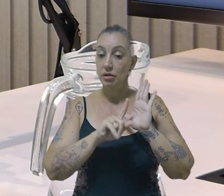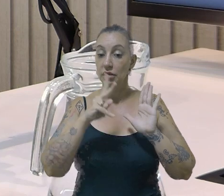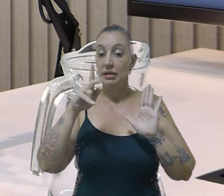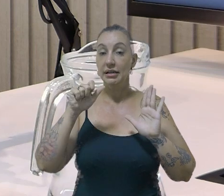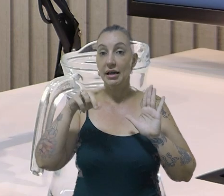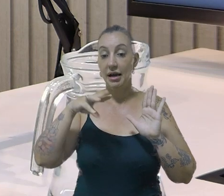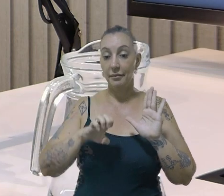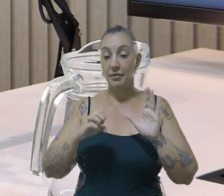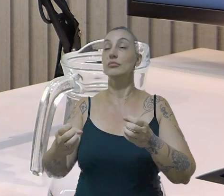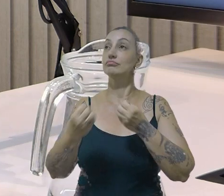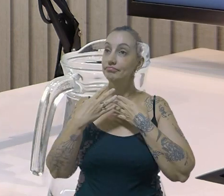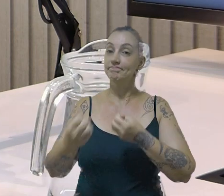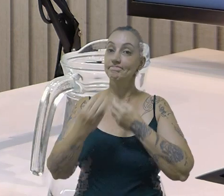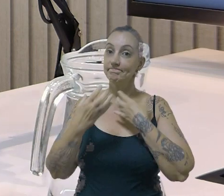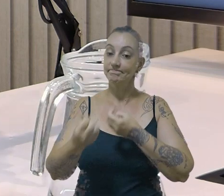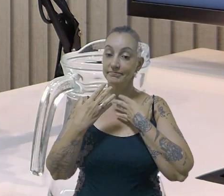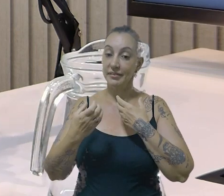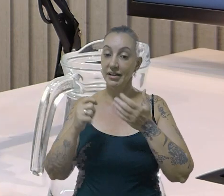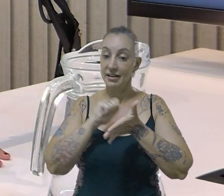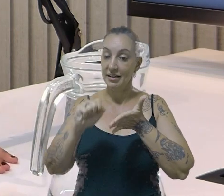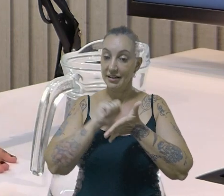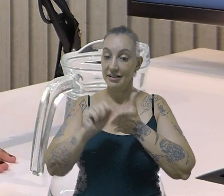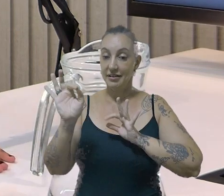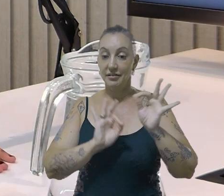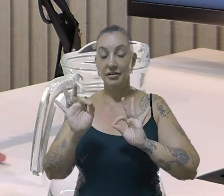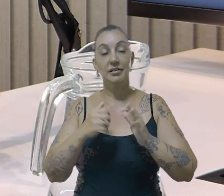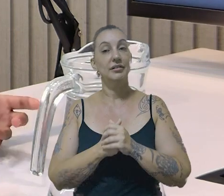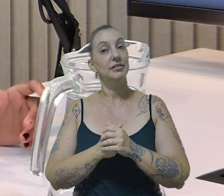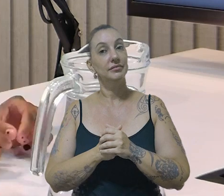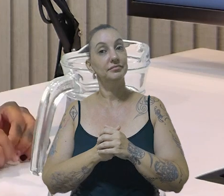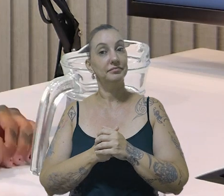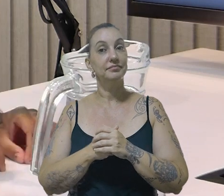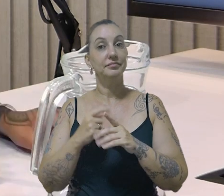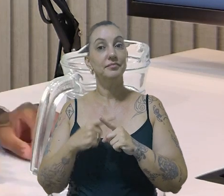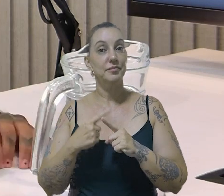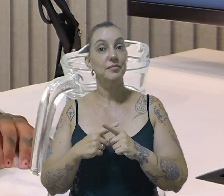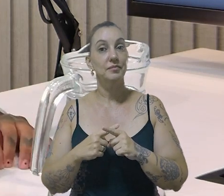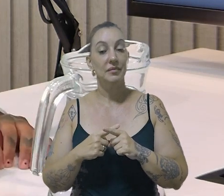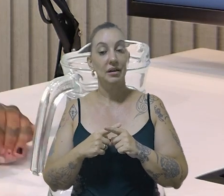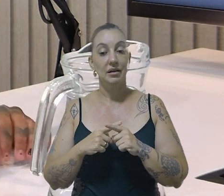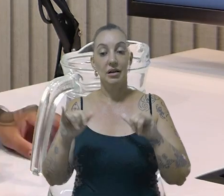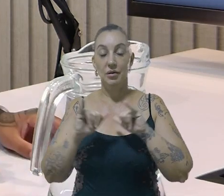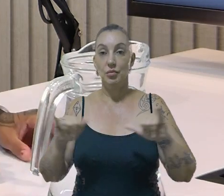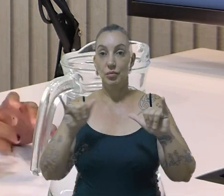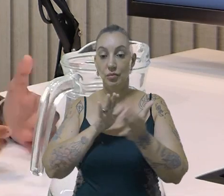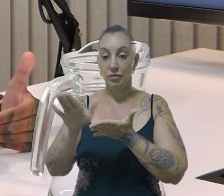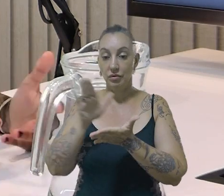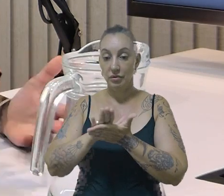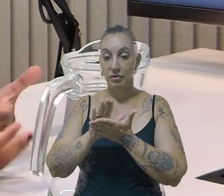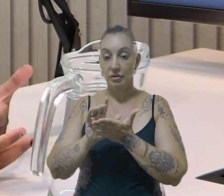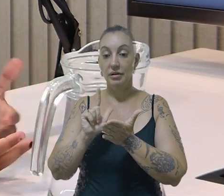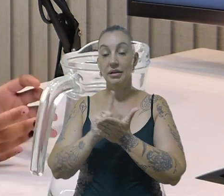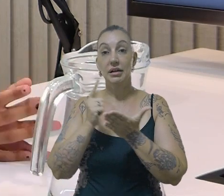enche o meu saco porque ele quer muito que eu escreva sobre os meus projetos e porque ele ele publica lá no no caderno de luz do